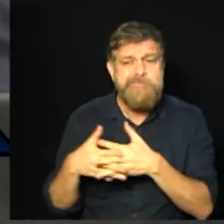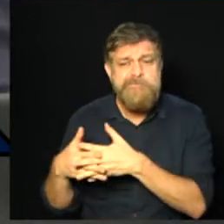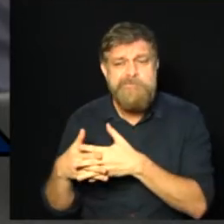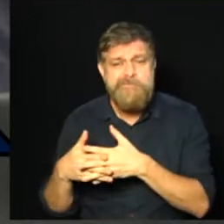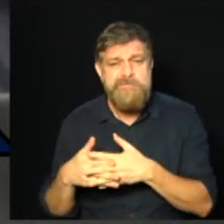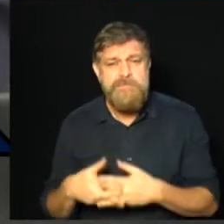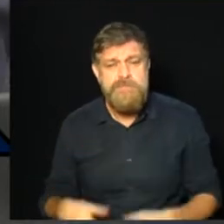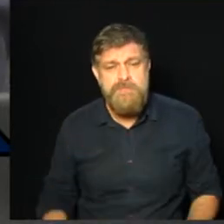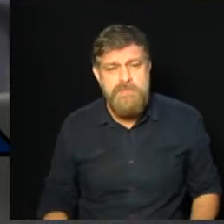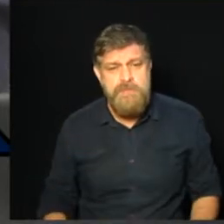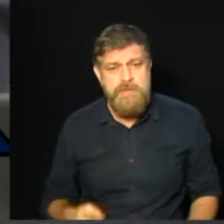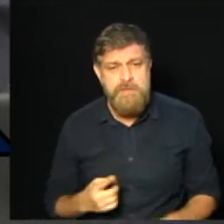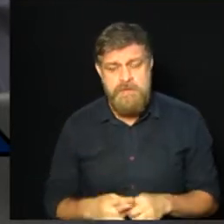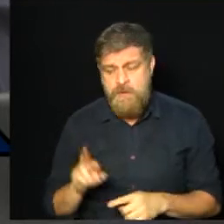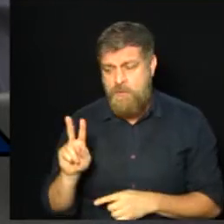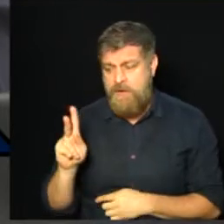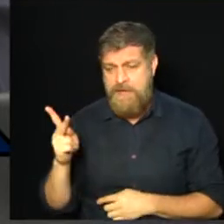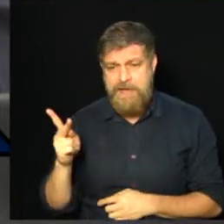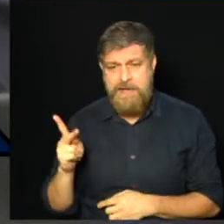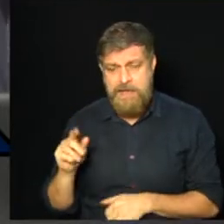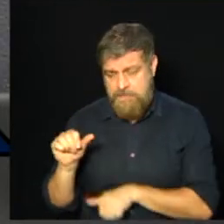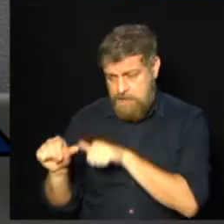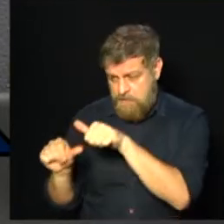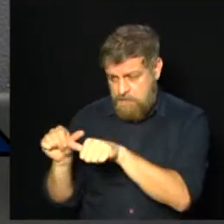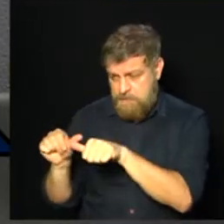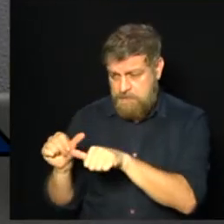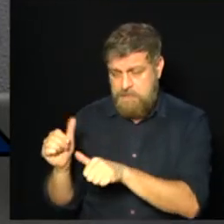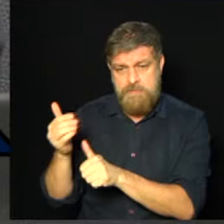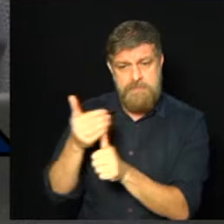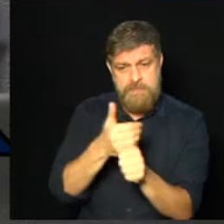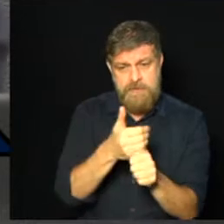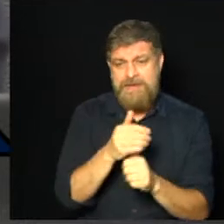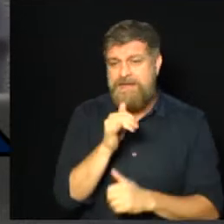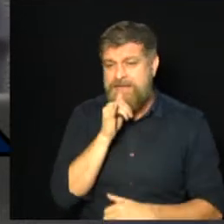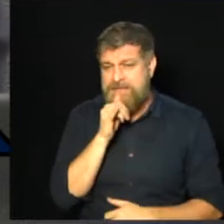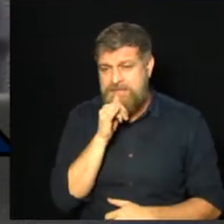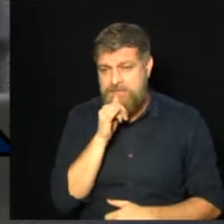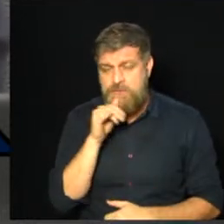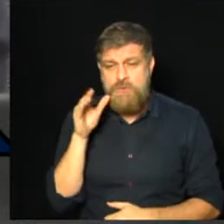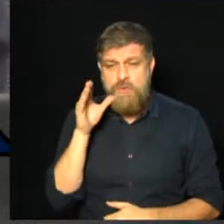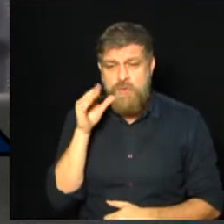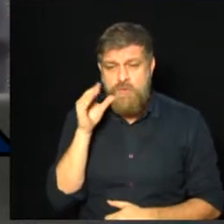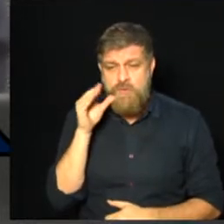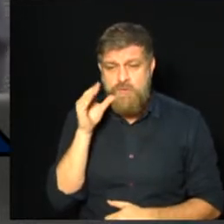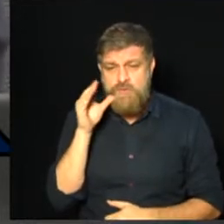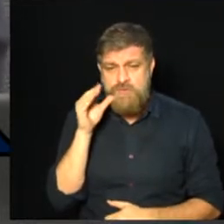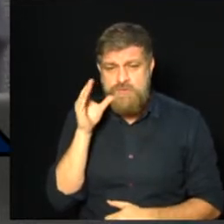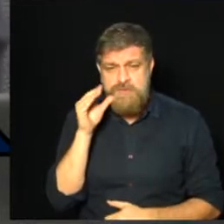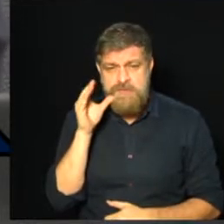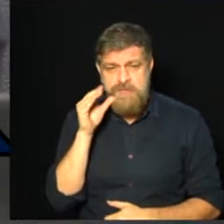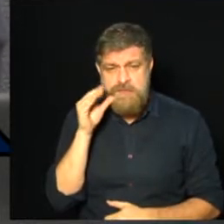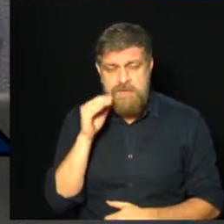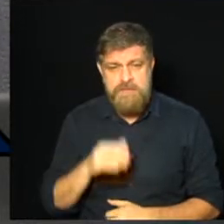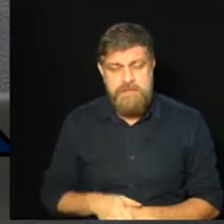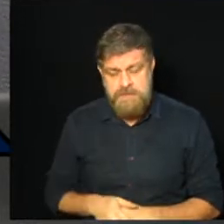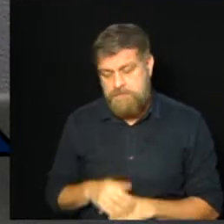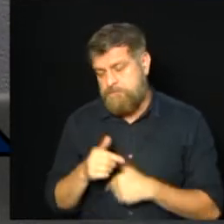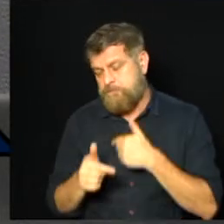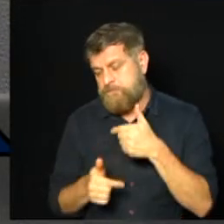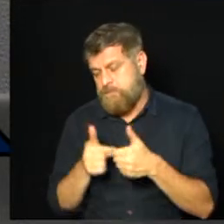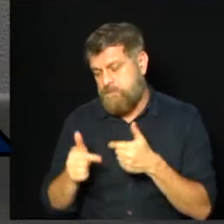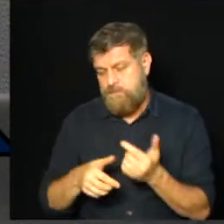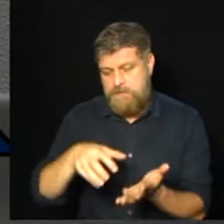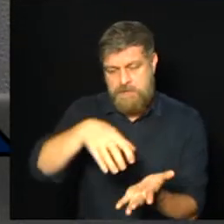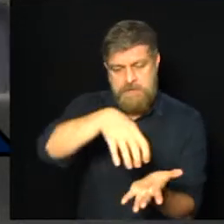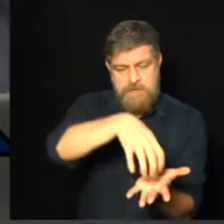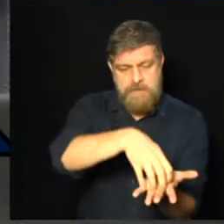senhor disse, olha, o RH vai ser remanejado, né? Então, o profissional da rede que está trabalhando na UPA do Campo